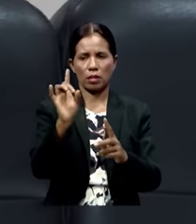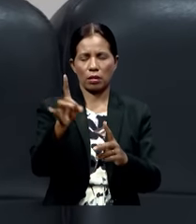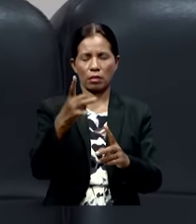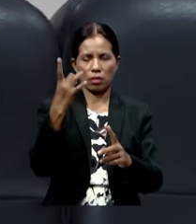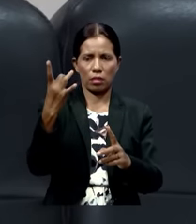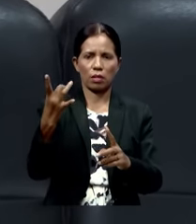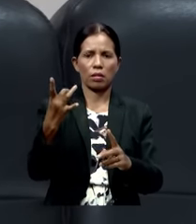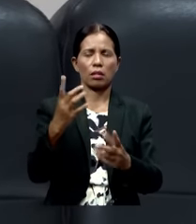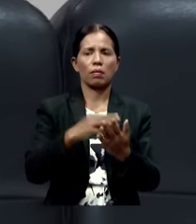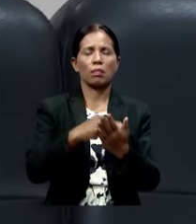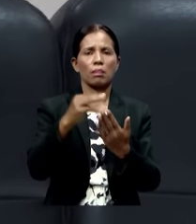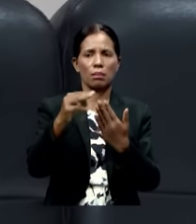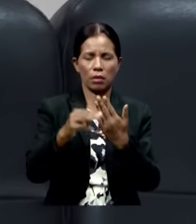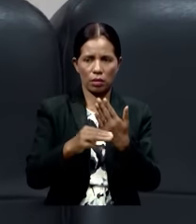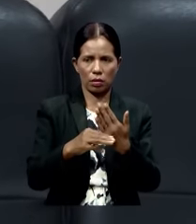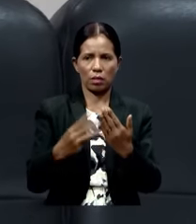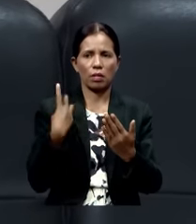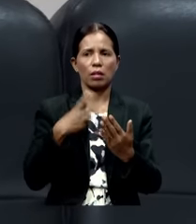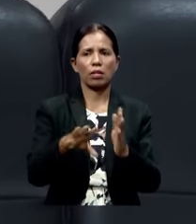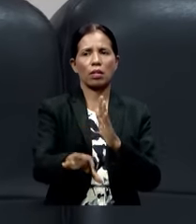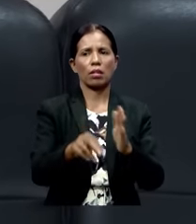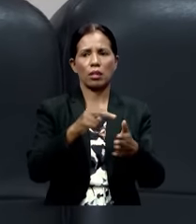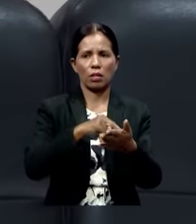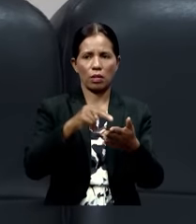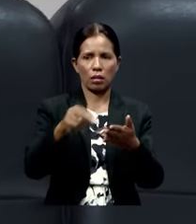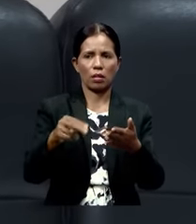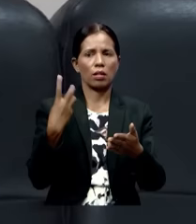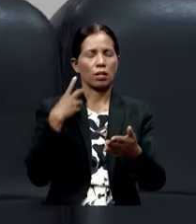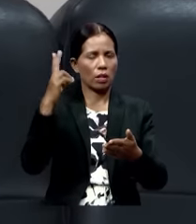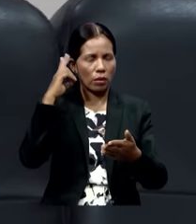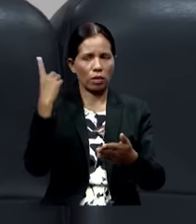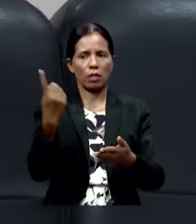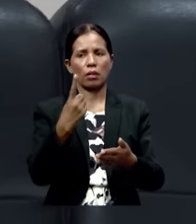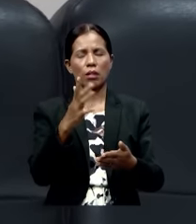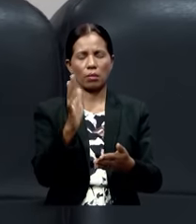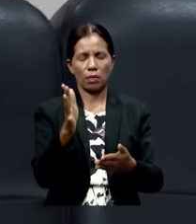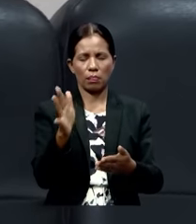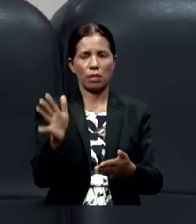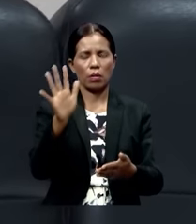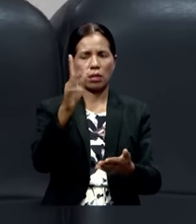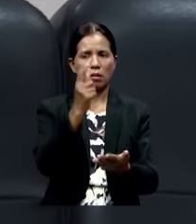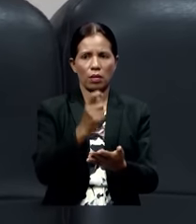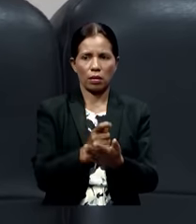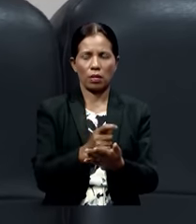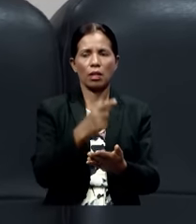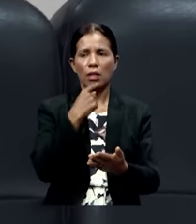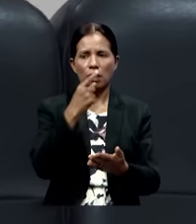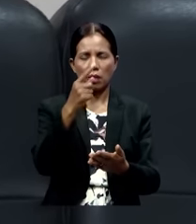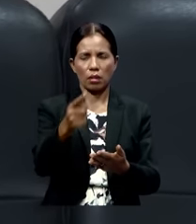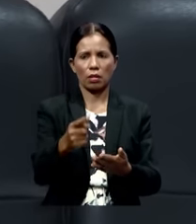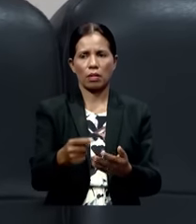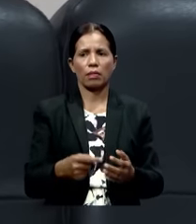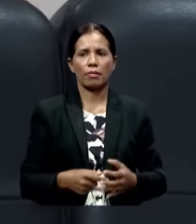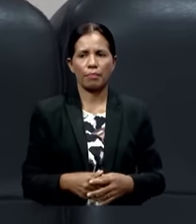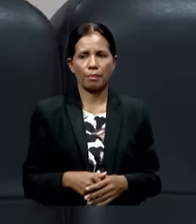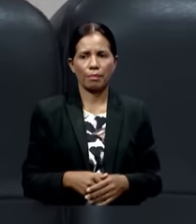consegue lança fali então né ma ita reta número interona bebê 55000 nessa ita né excelência crescente da